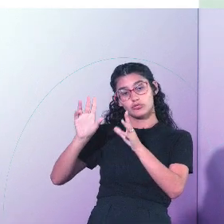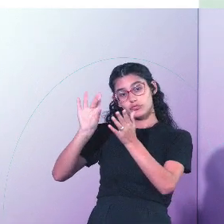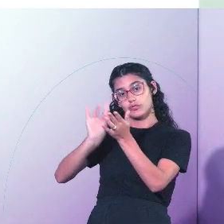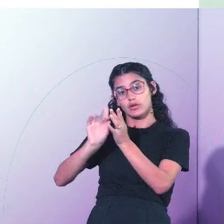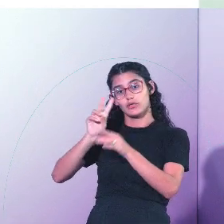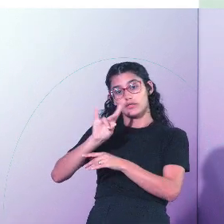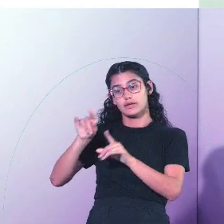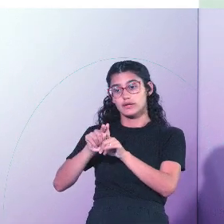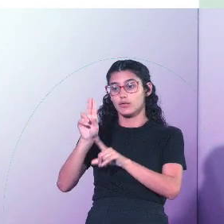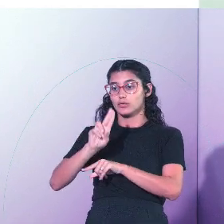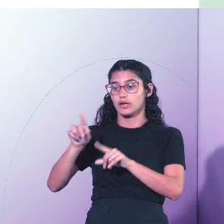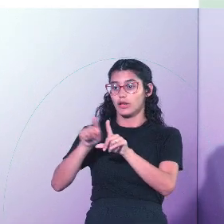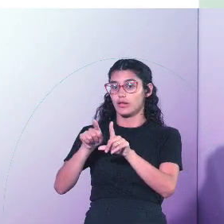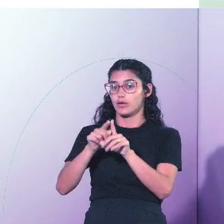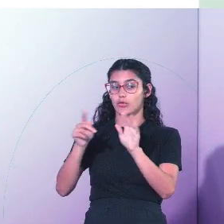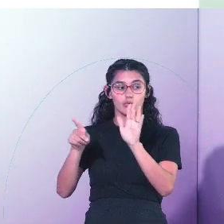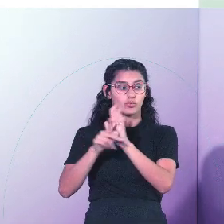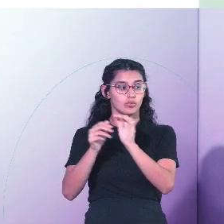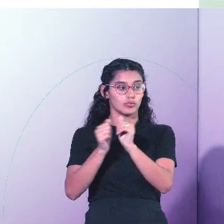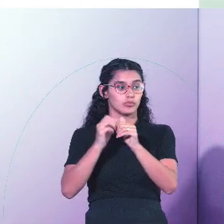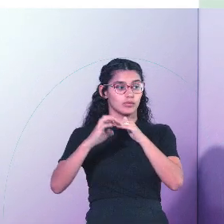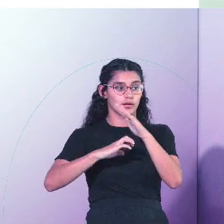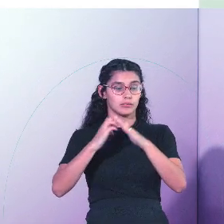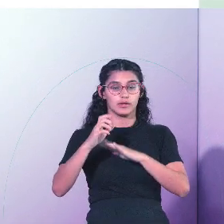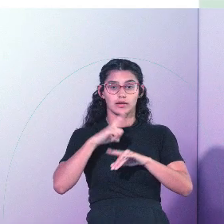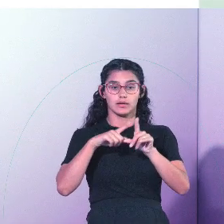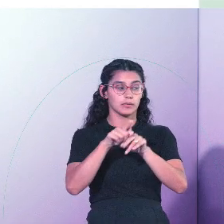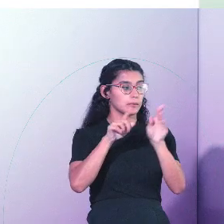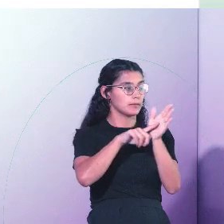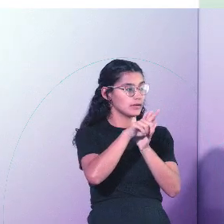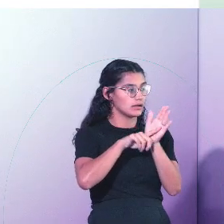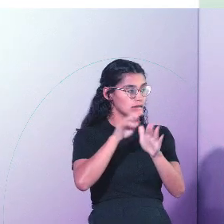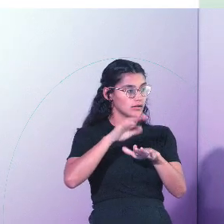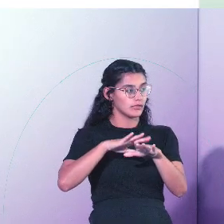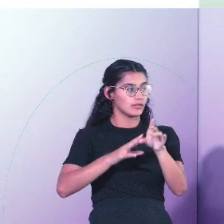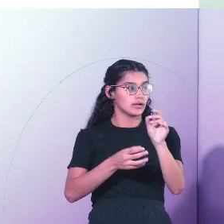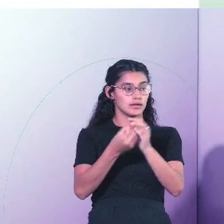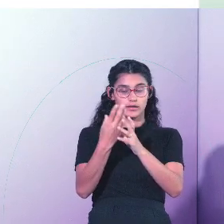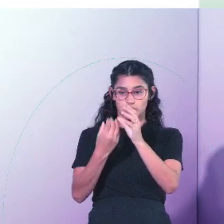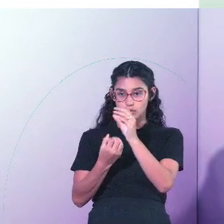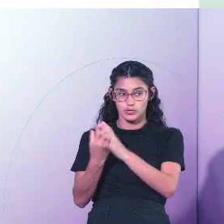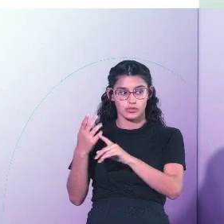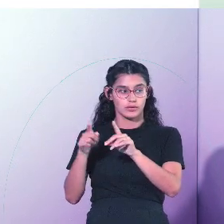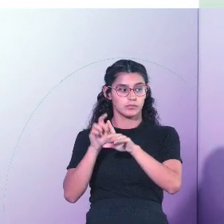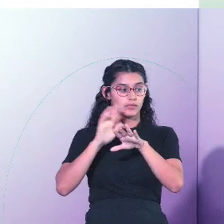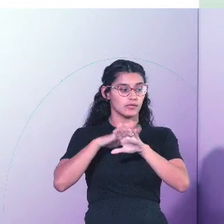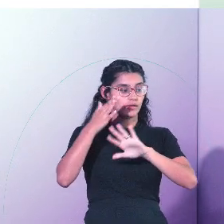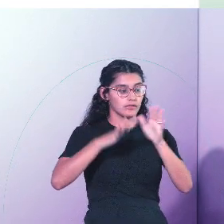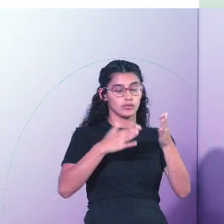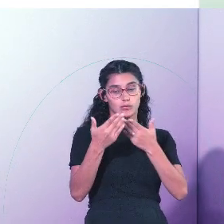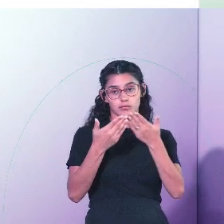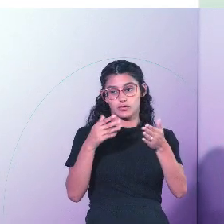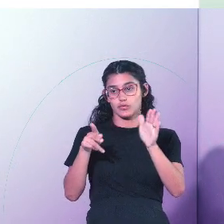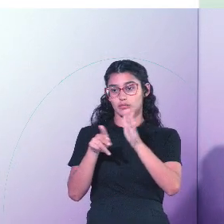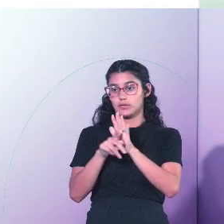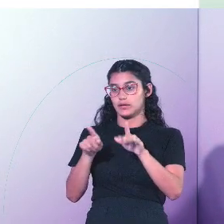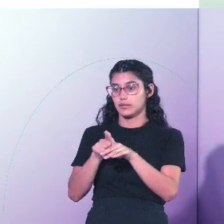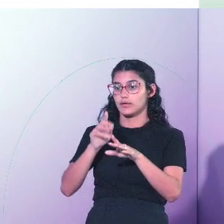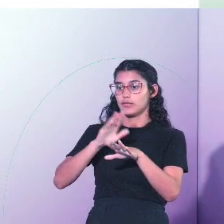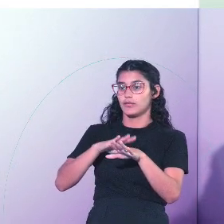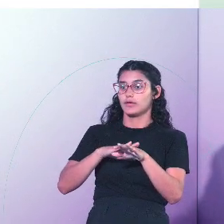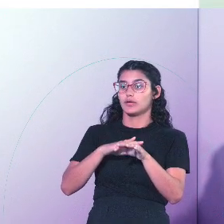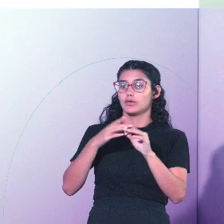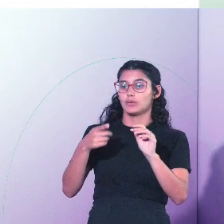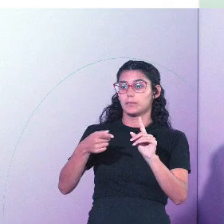vai ser o comparador que a empresa que fez a pesquisa criou, porque ela usa, às vezes, os comparadores são feitos no